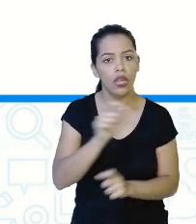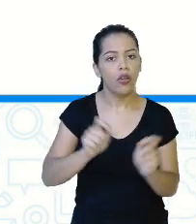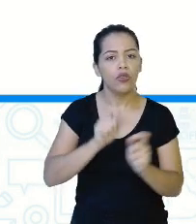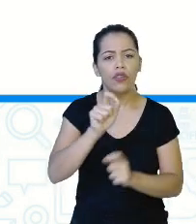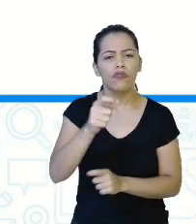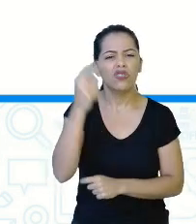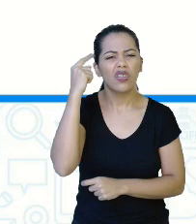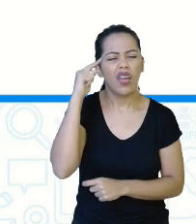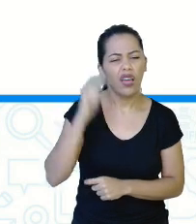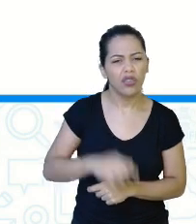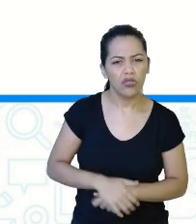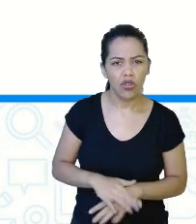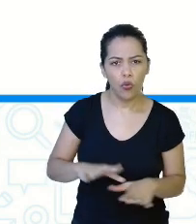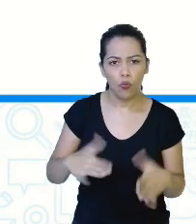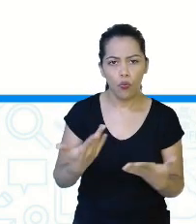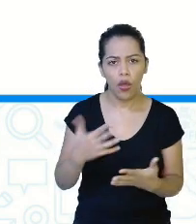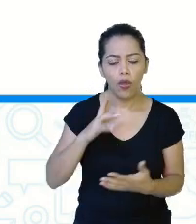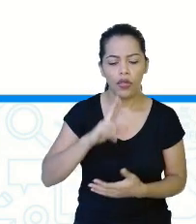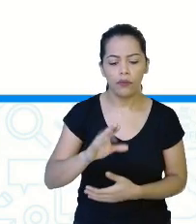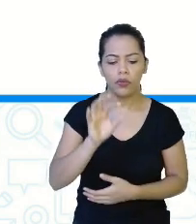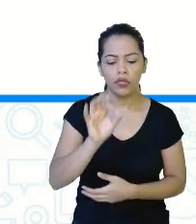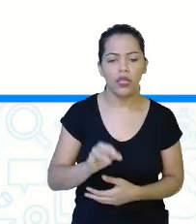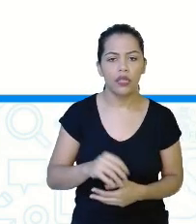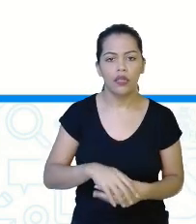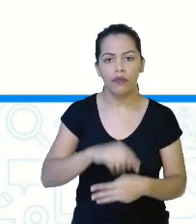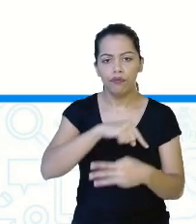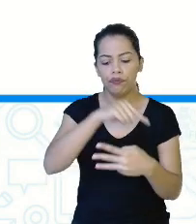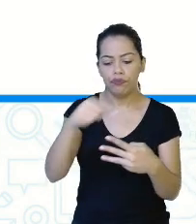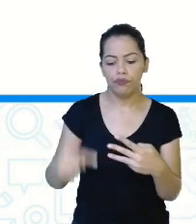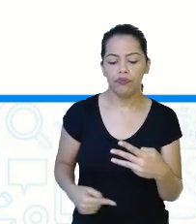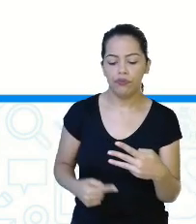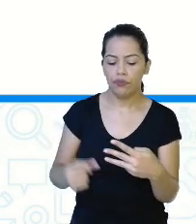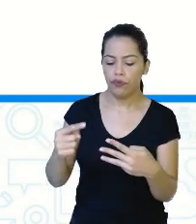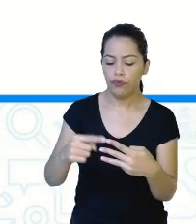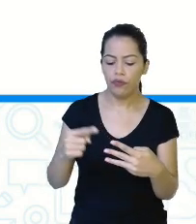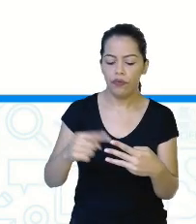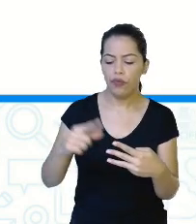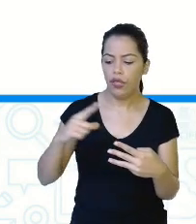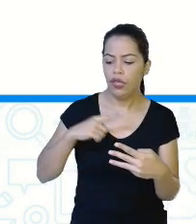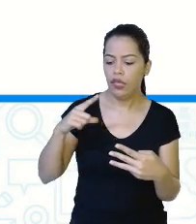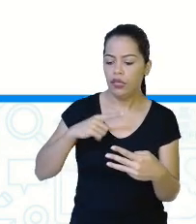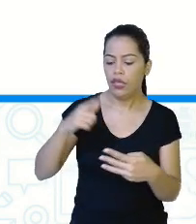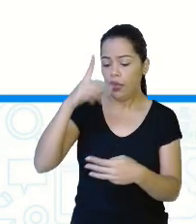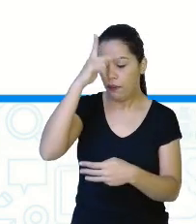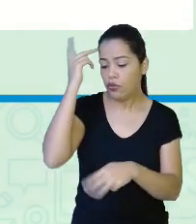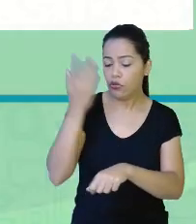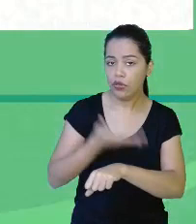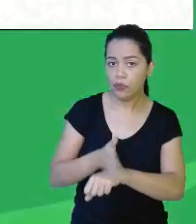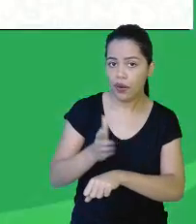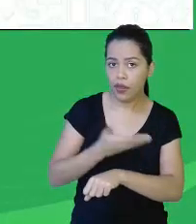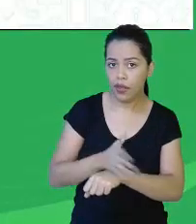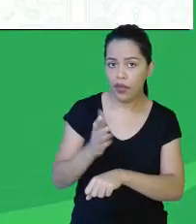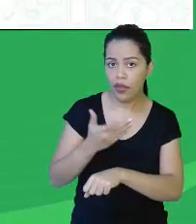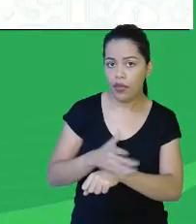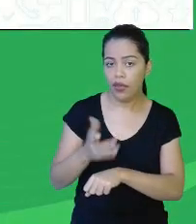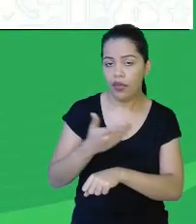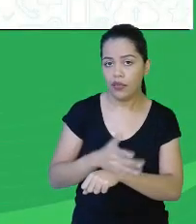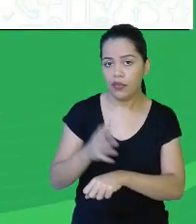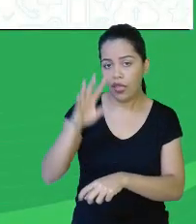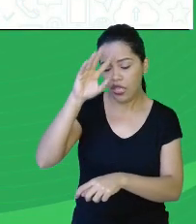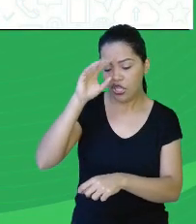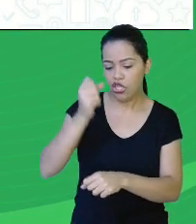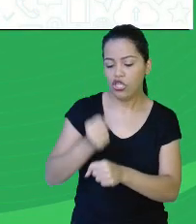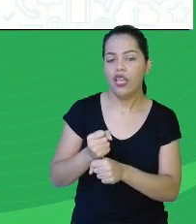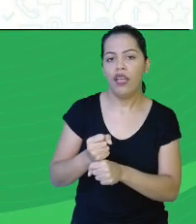Qual seria então aí a resposta correta? Formados por fazendeiros e senhores de engenhos. Os quilombos são formados